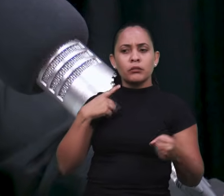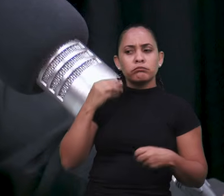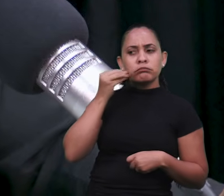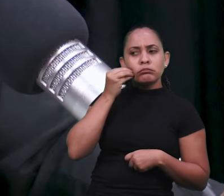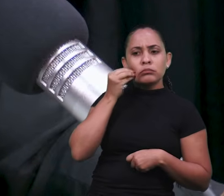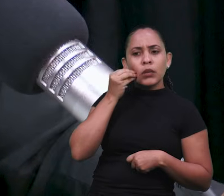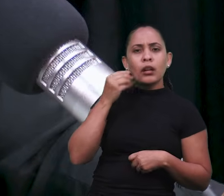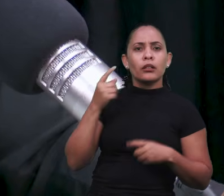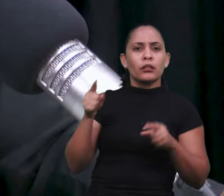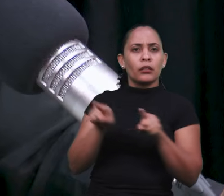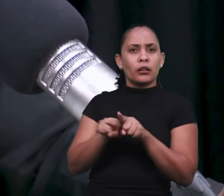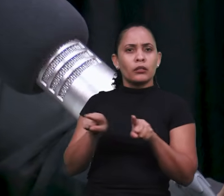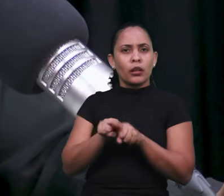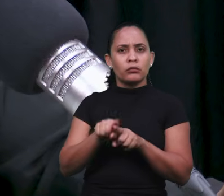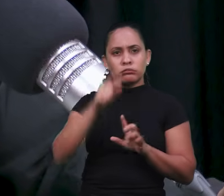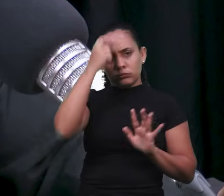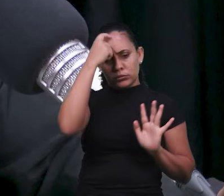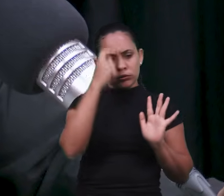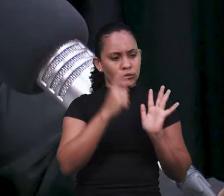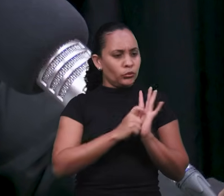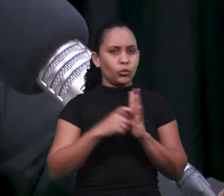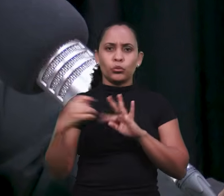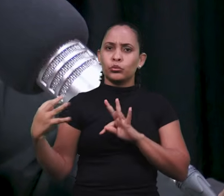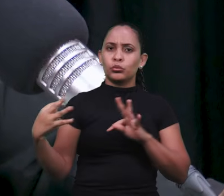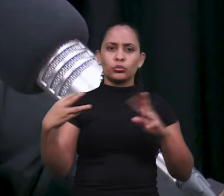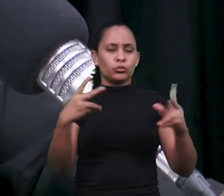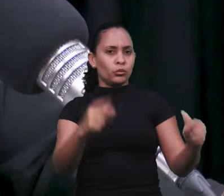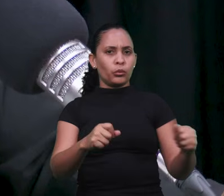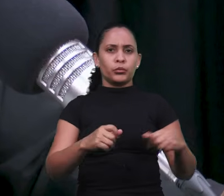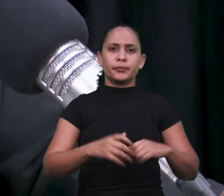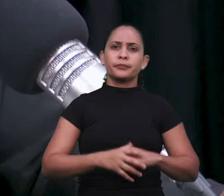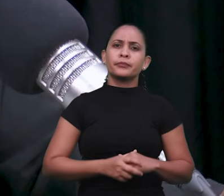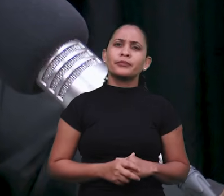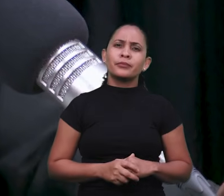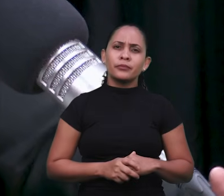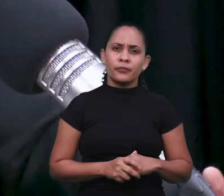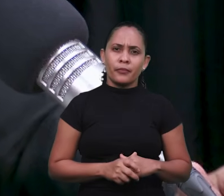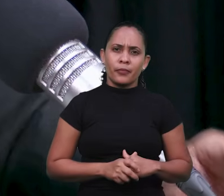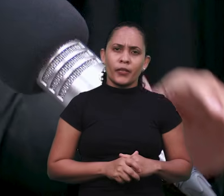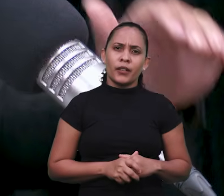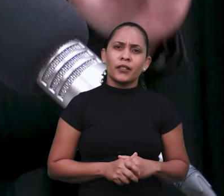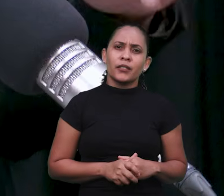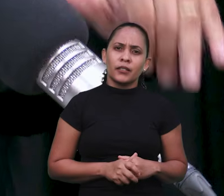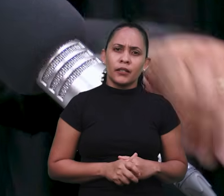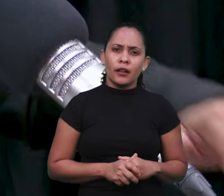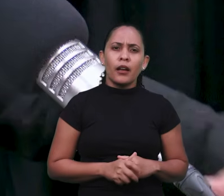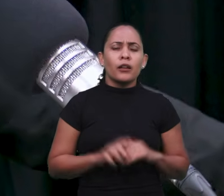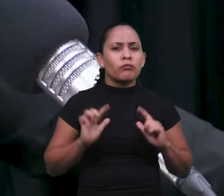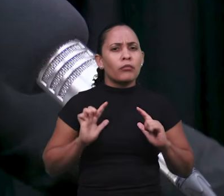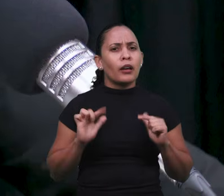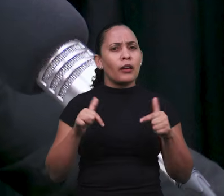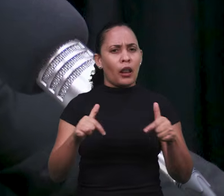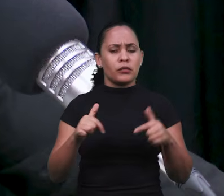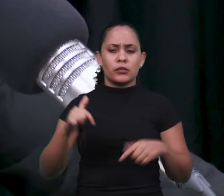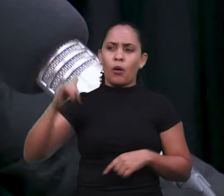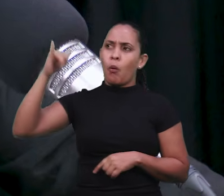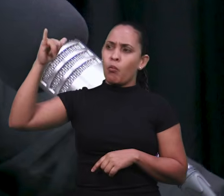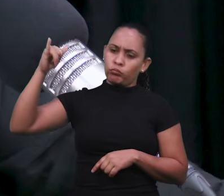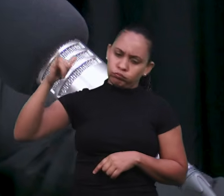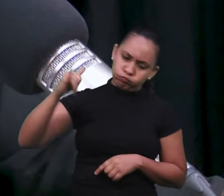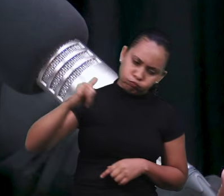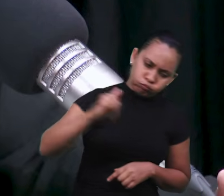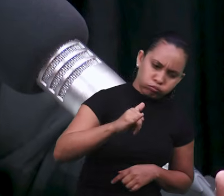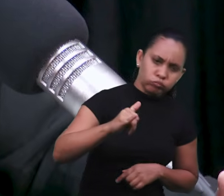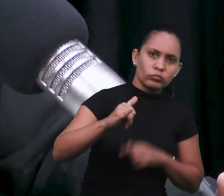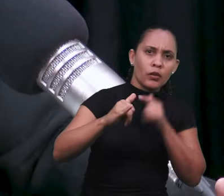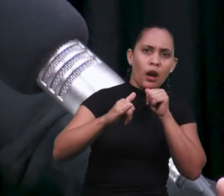com inteligência artificial. Todos, saiu não precisou de tomar aquela atitude de pousar na água, mas ele